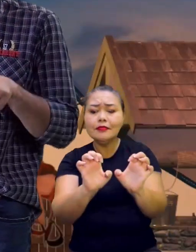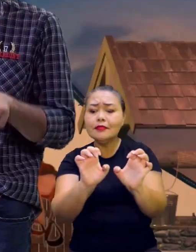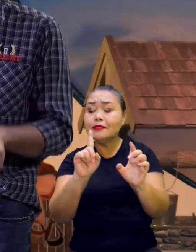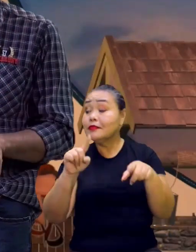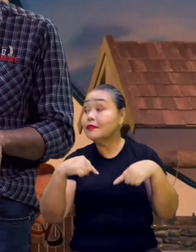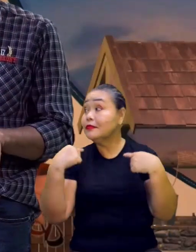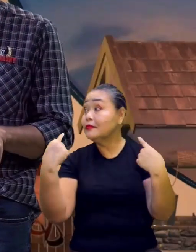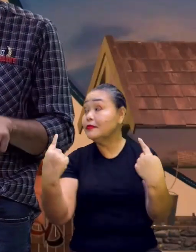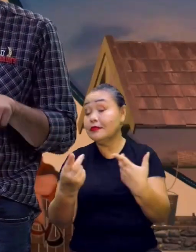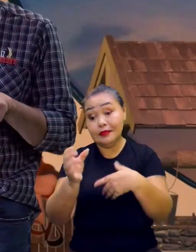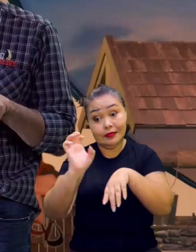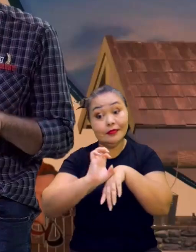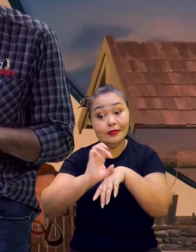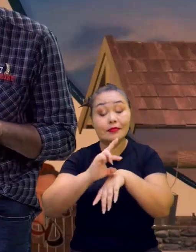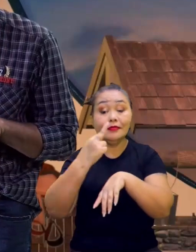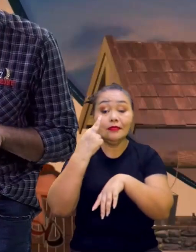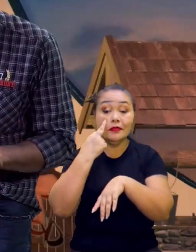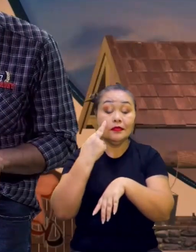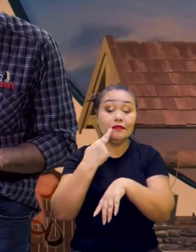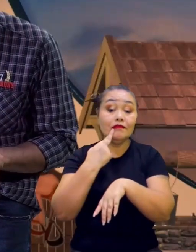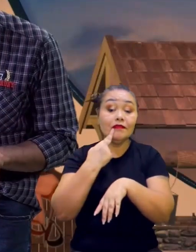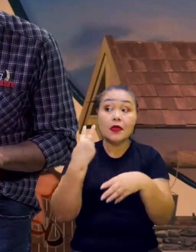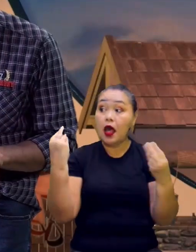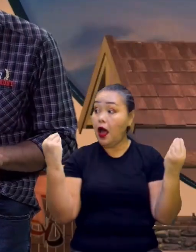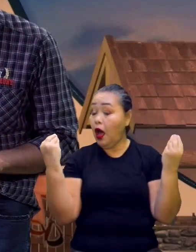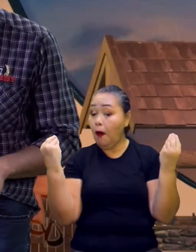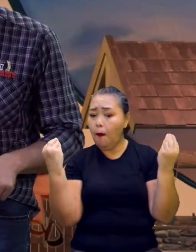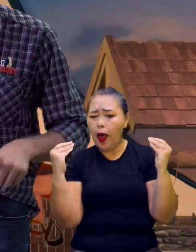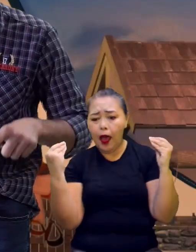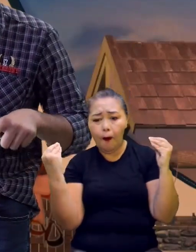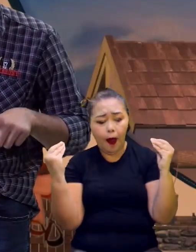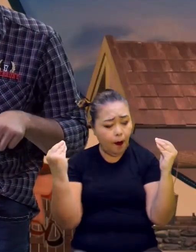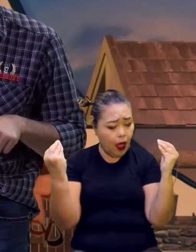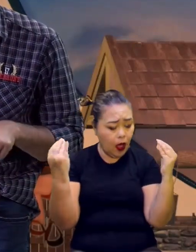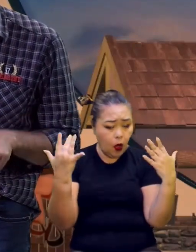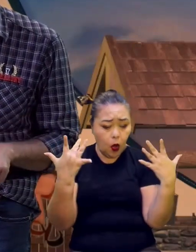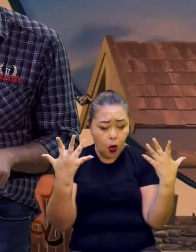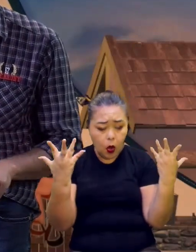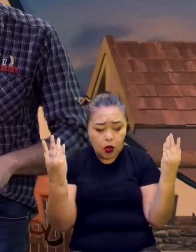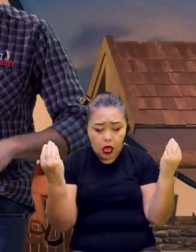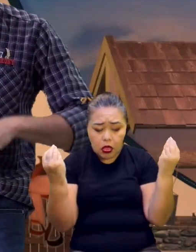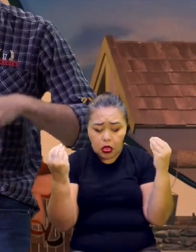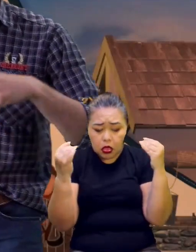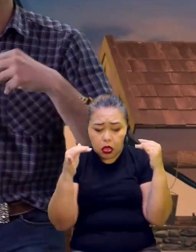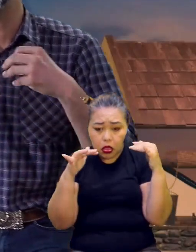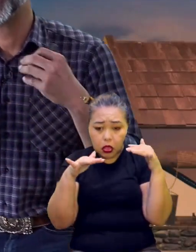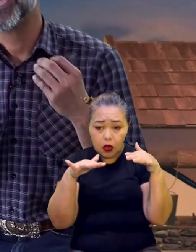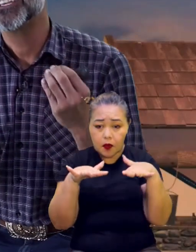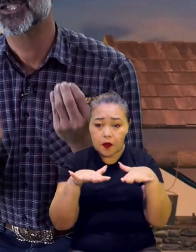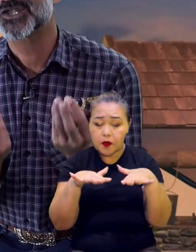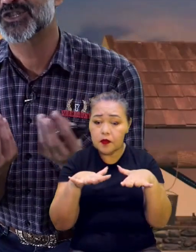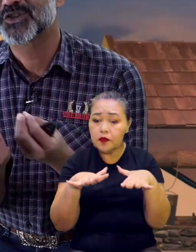o estado de Rondônia, ele é formado, ele foi constituído, ele